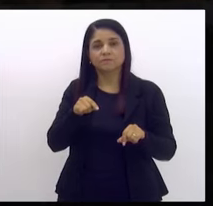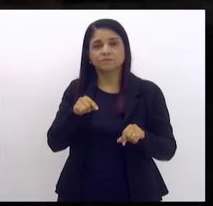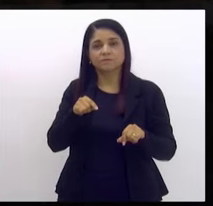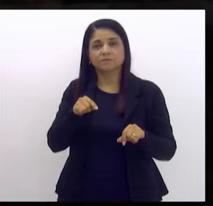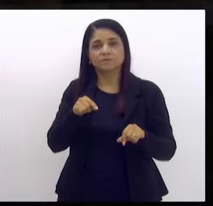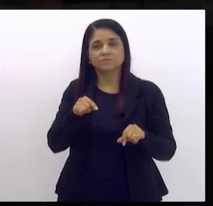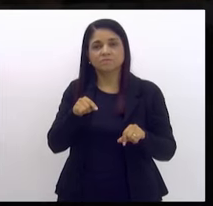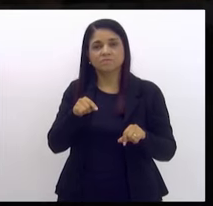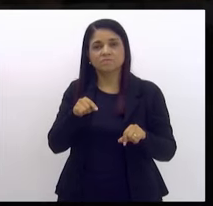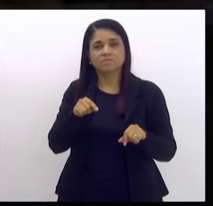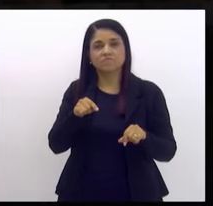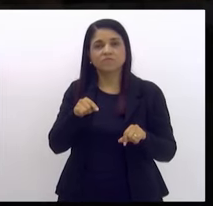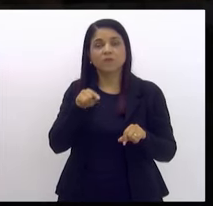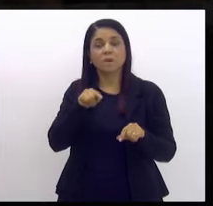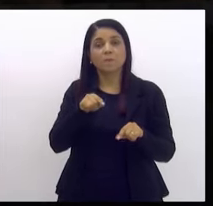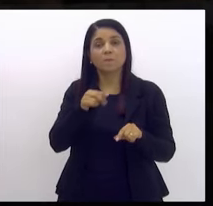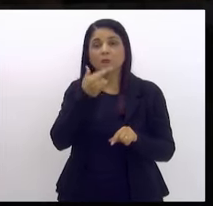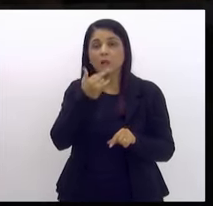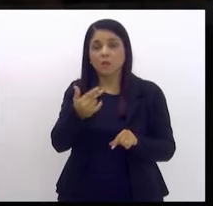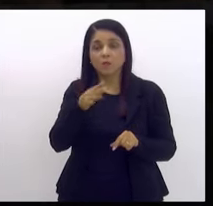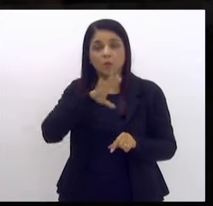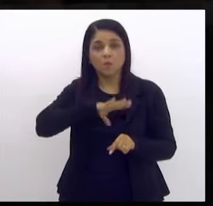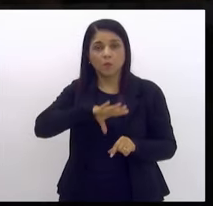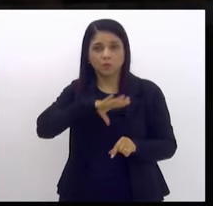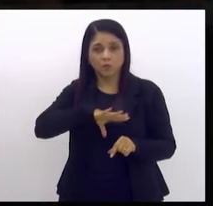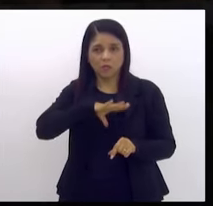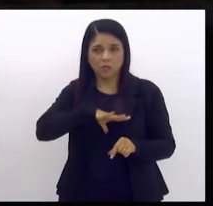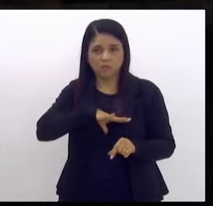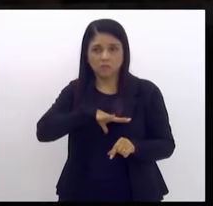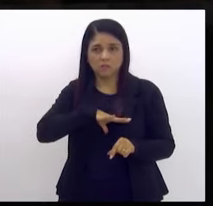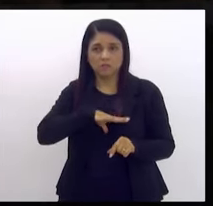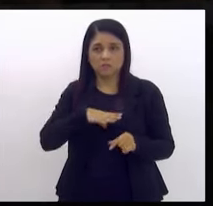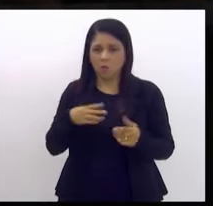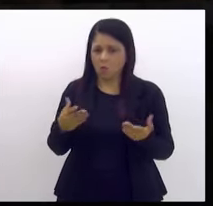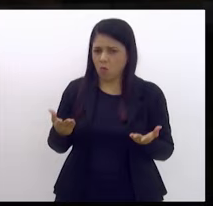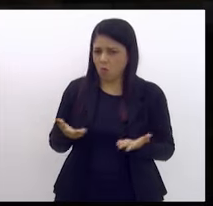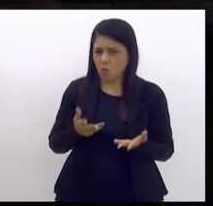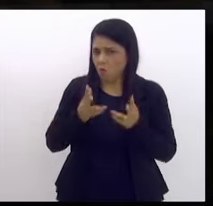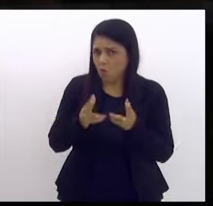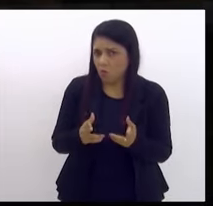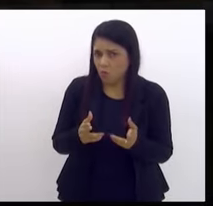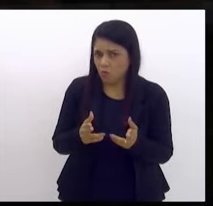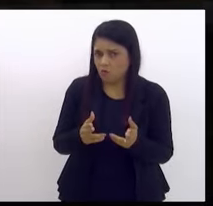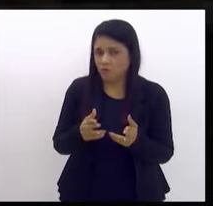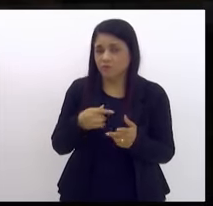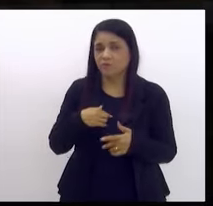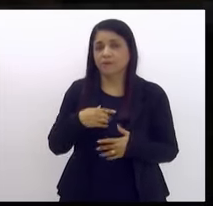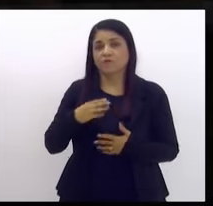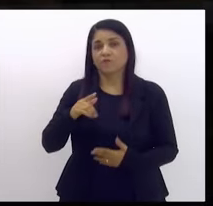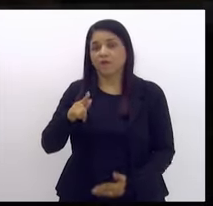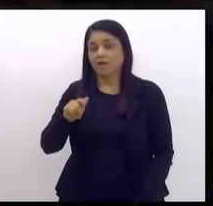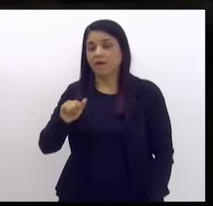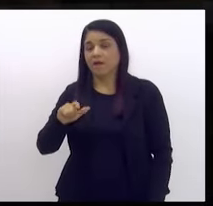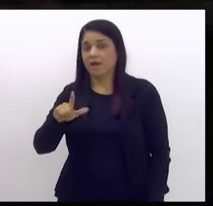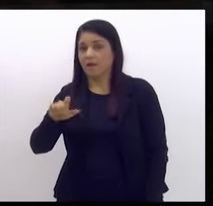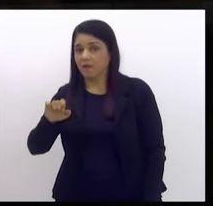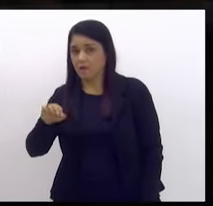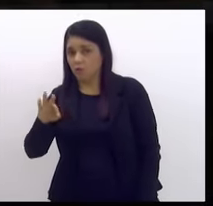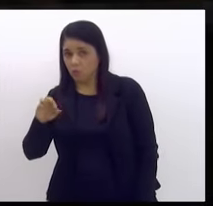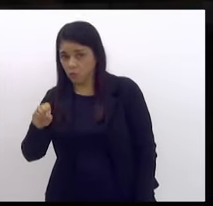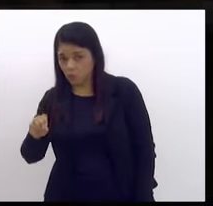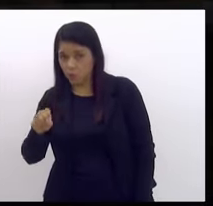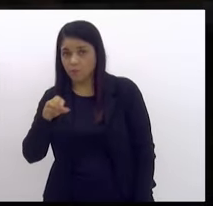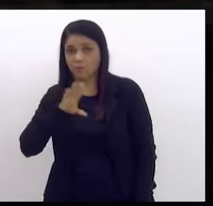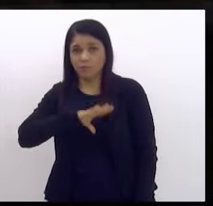se configurou a língua portuguesa, não da forma como a gente fala hoje, primeiro o galego-português e, posteriormente,